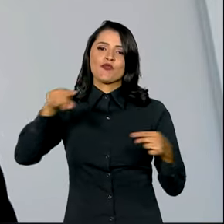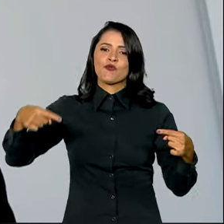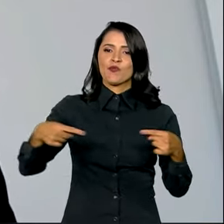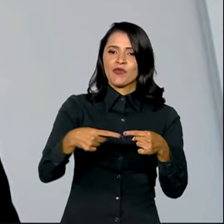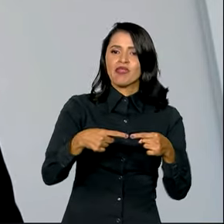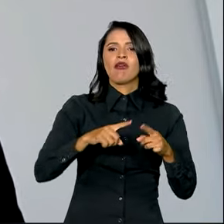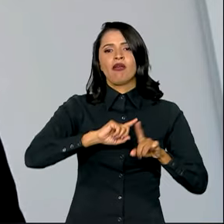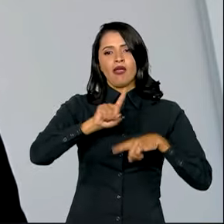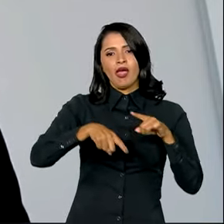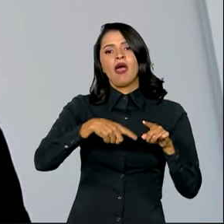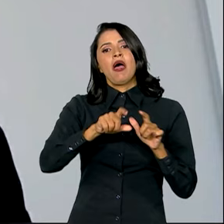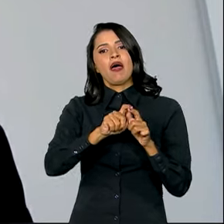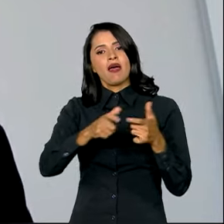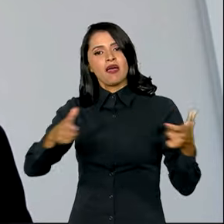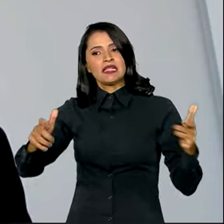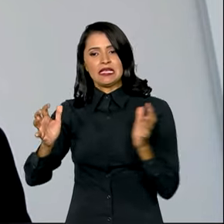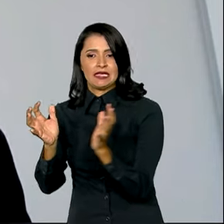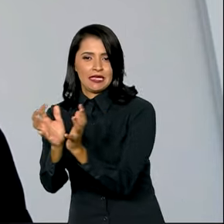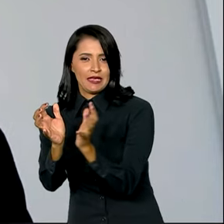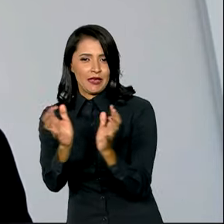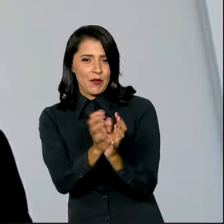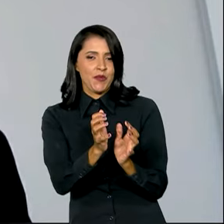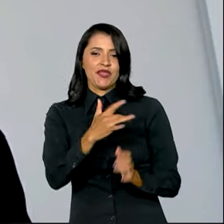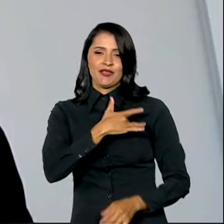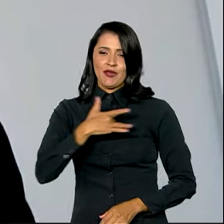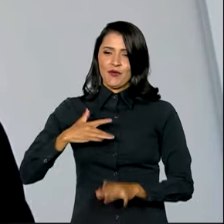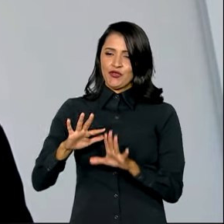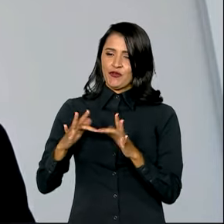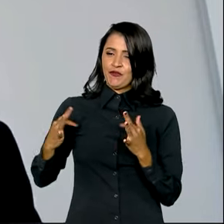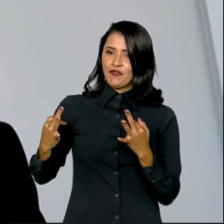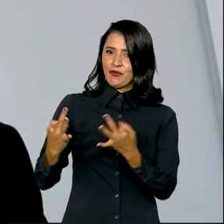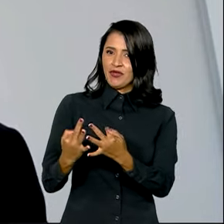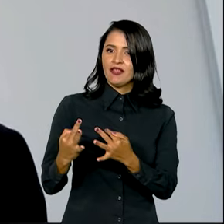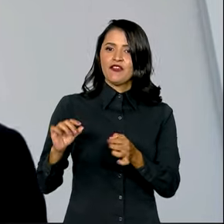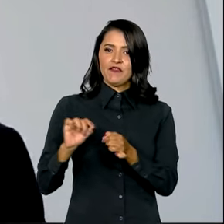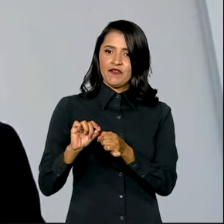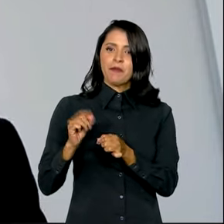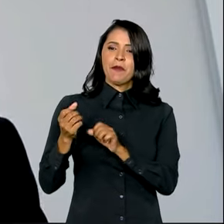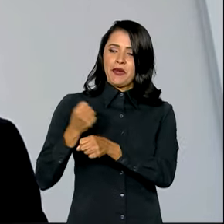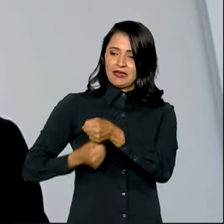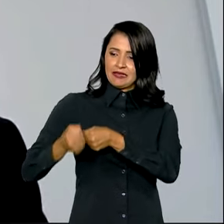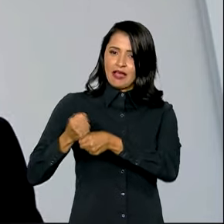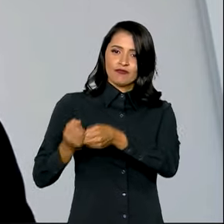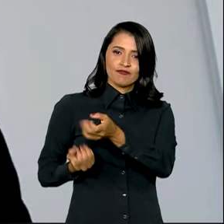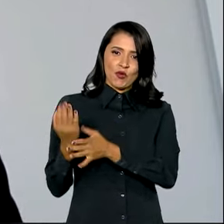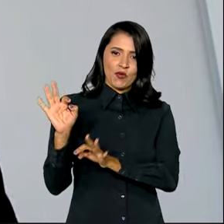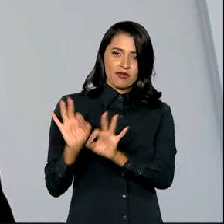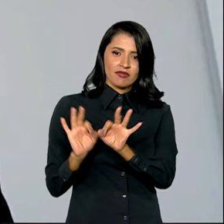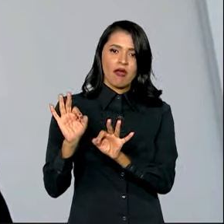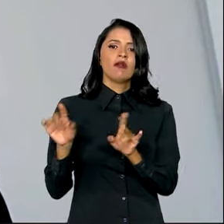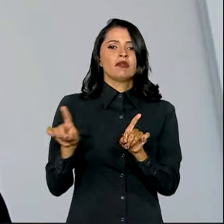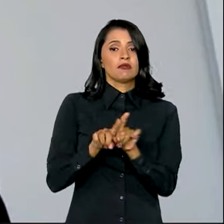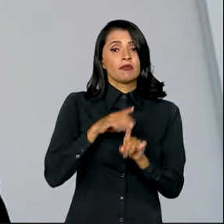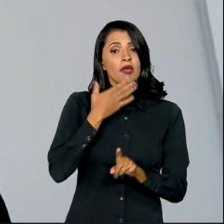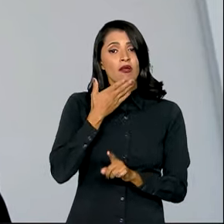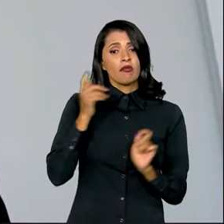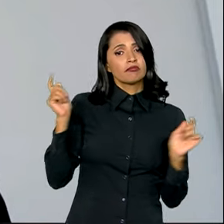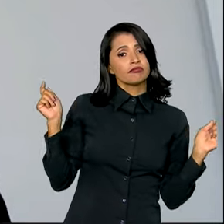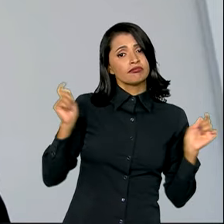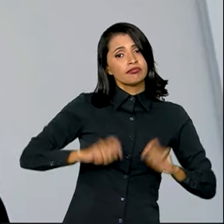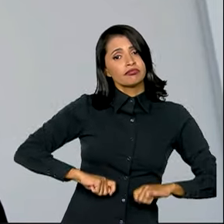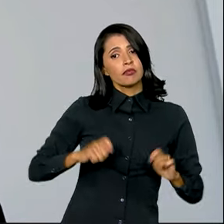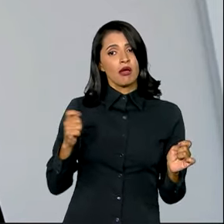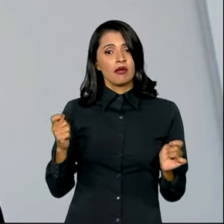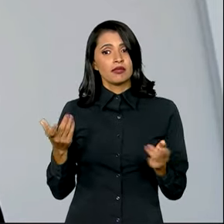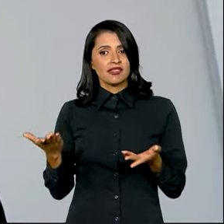ao sucesso da expansão das equipes de saúde da família e de atenção primária realizado no ano passado, correlacionado com a melhoria da capacidade de